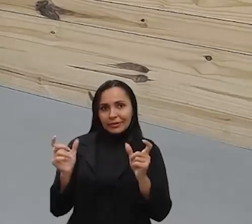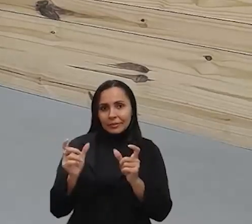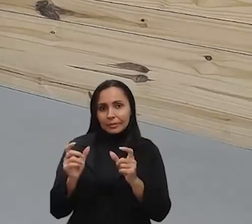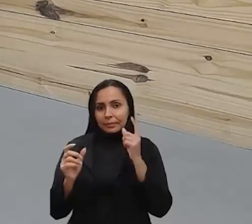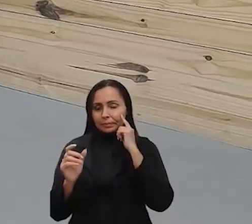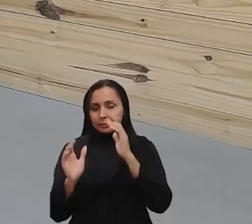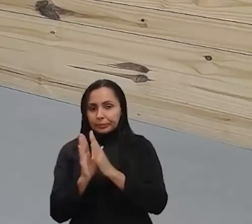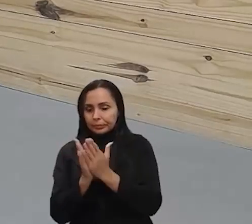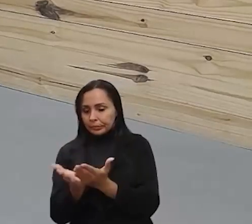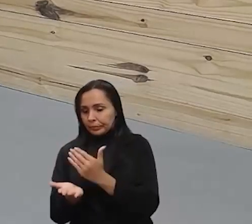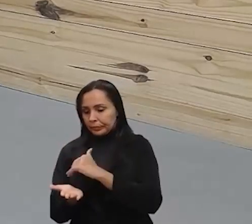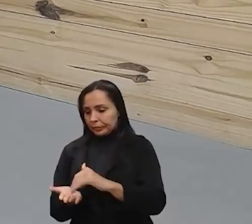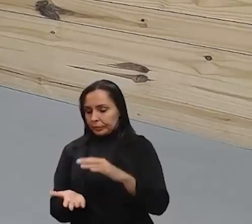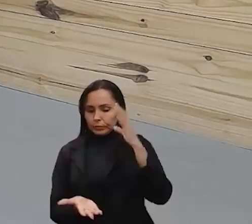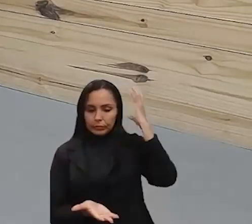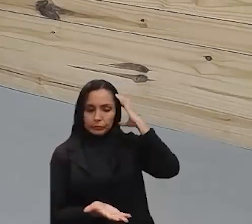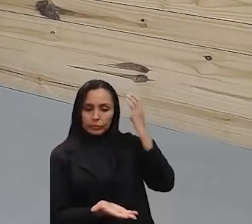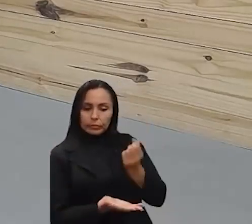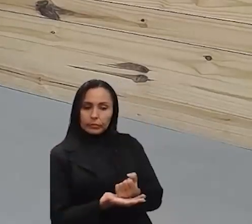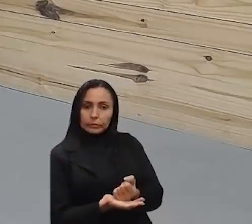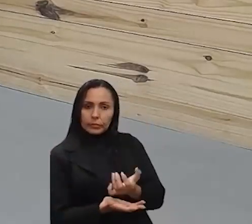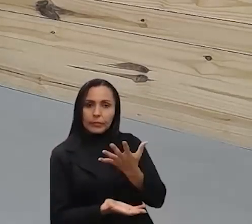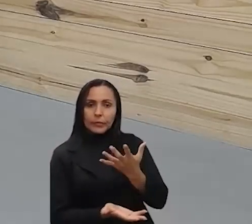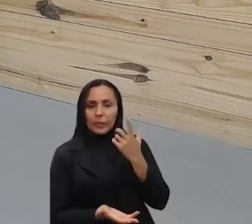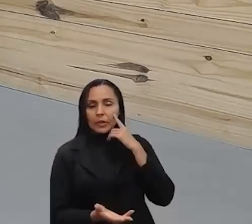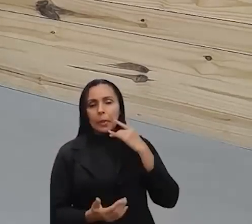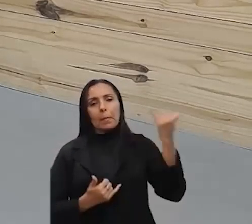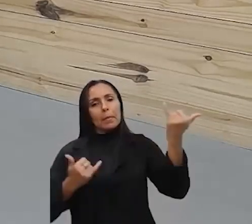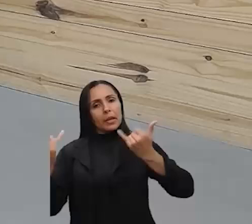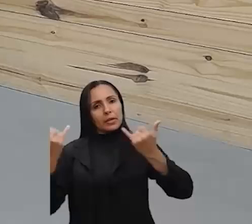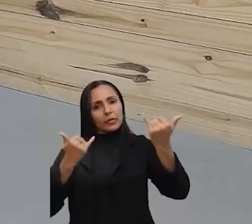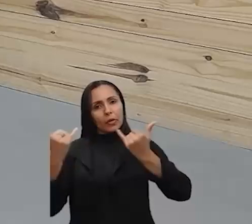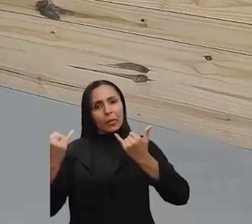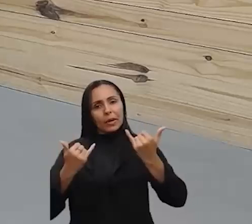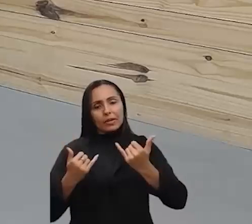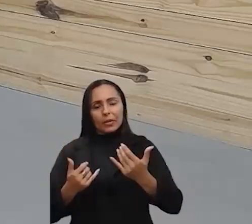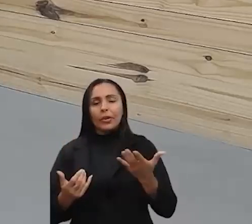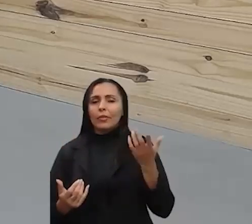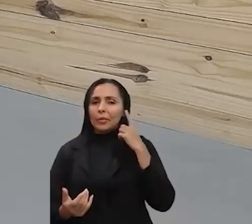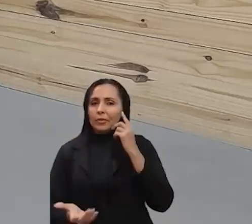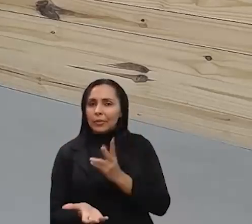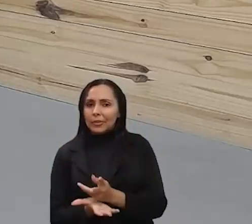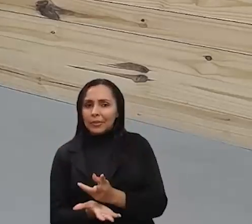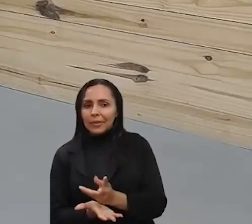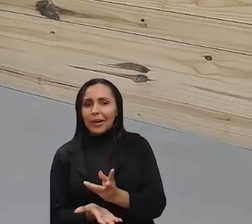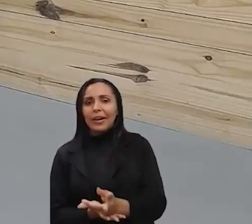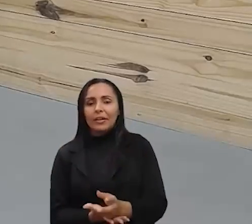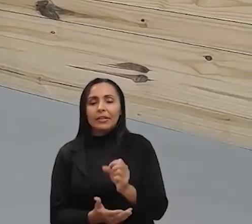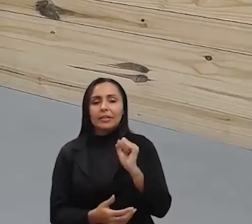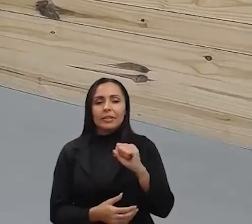no e-book, no podcast, para poder ter mais informações. E vamos sim para frente